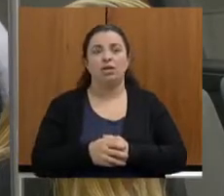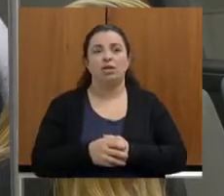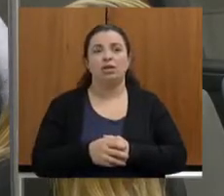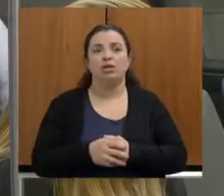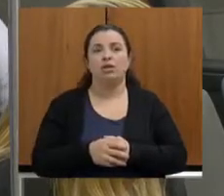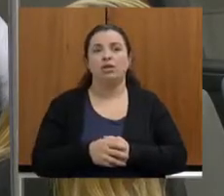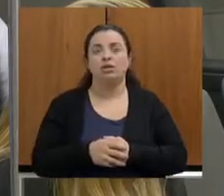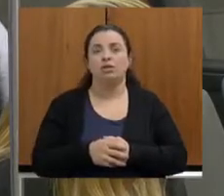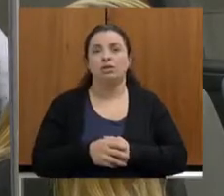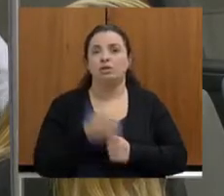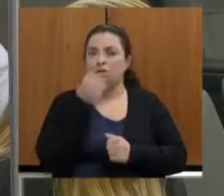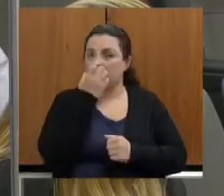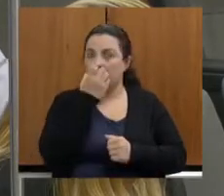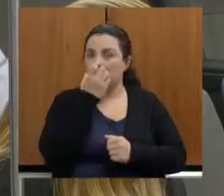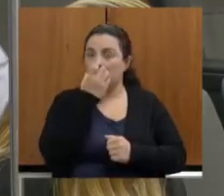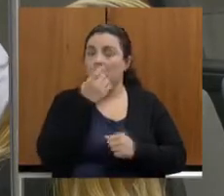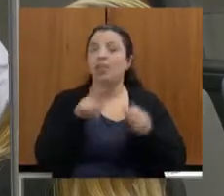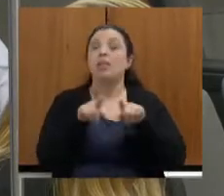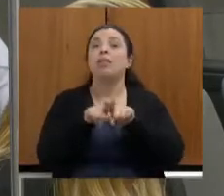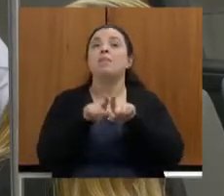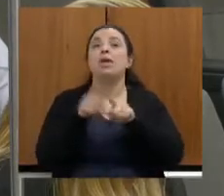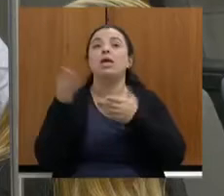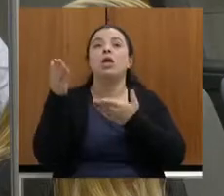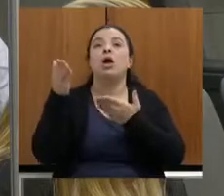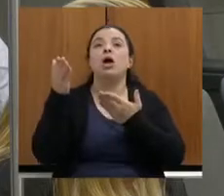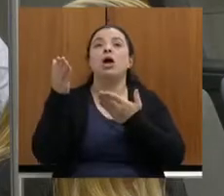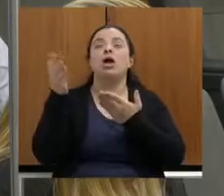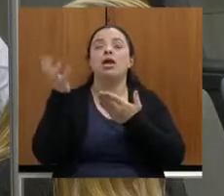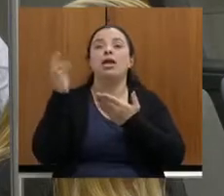outra coisa nós queremos aqui ó